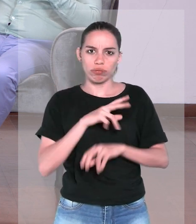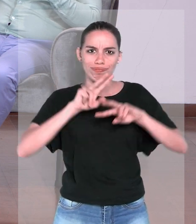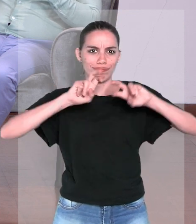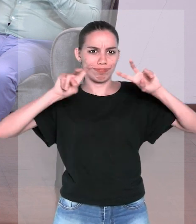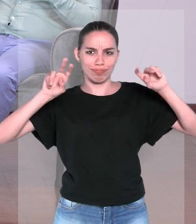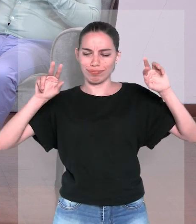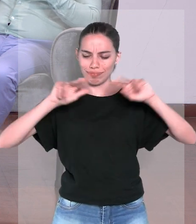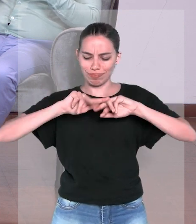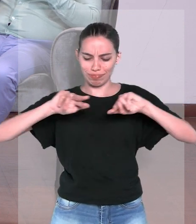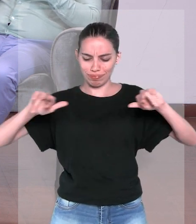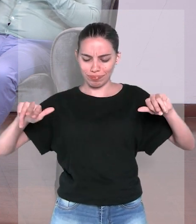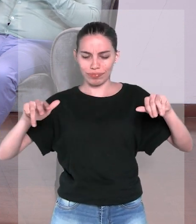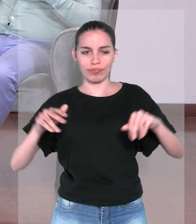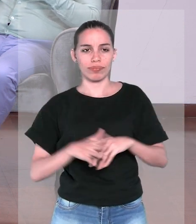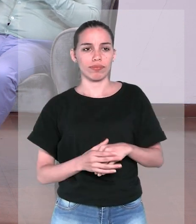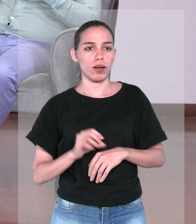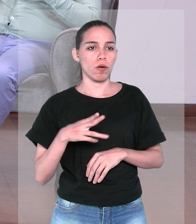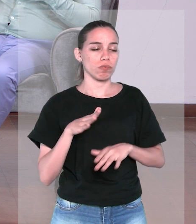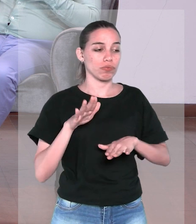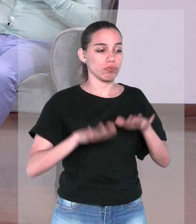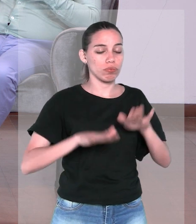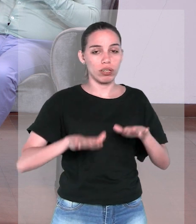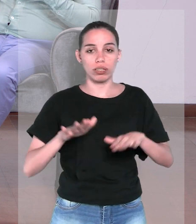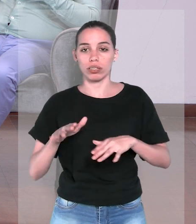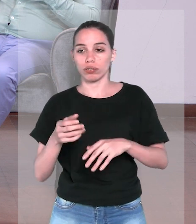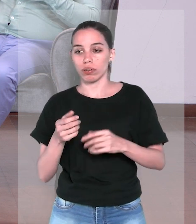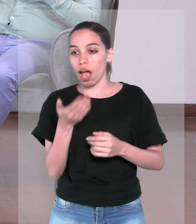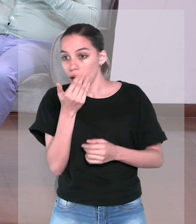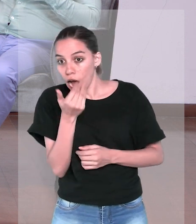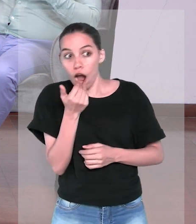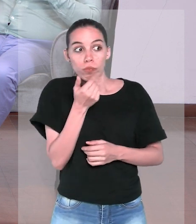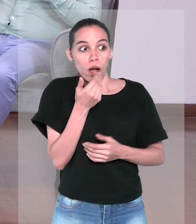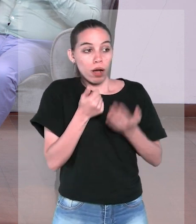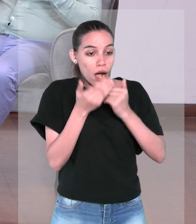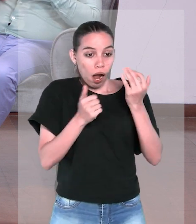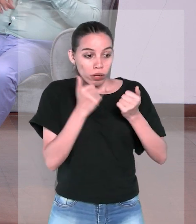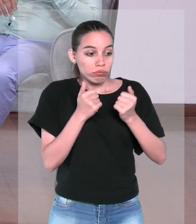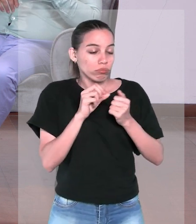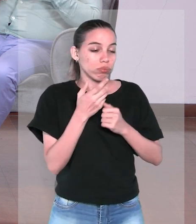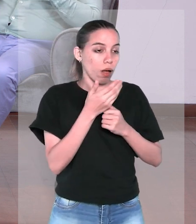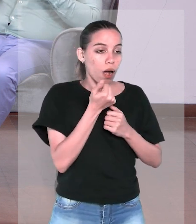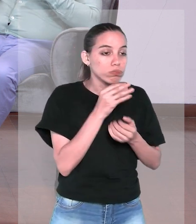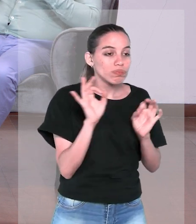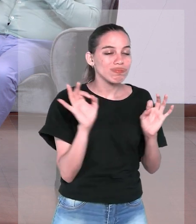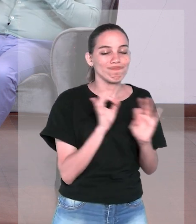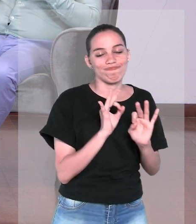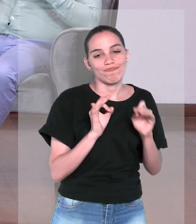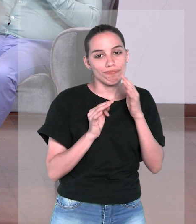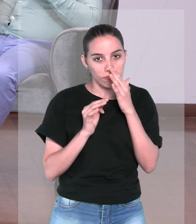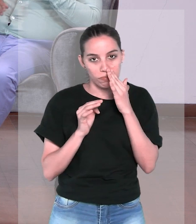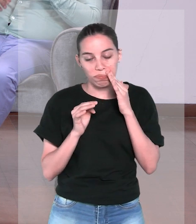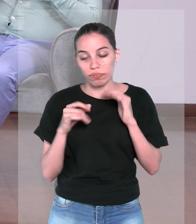E também quando havia algum tipo de sintomatologia psicopatológica. Por exemplo, transtornos de